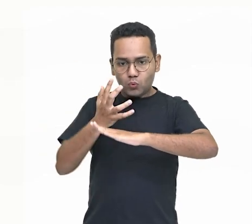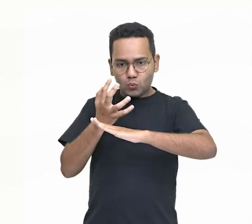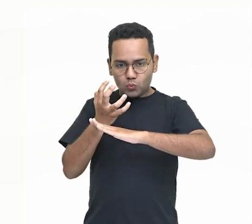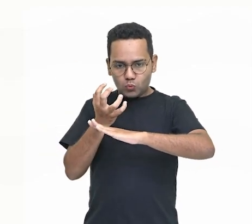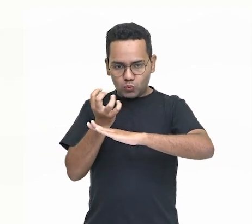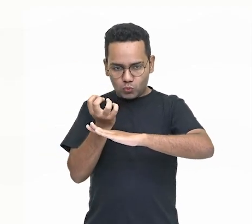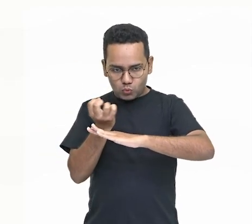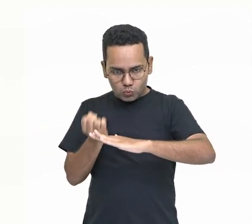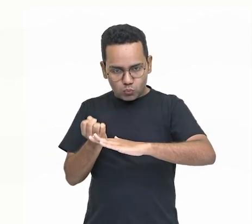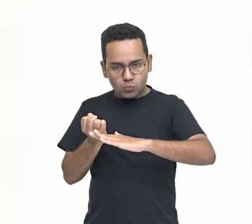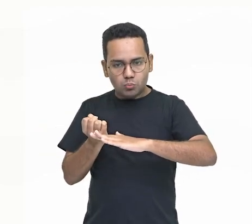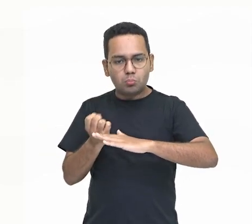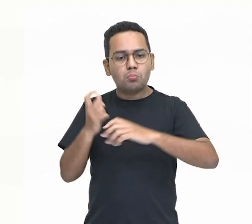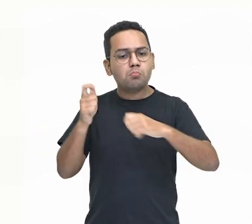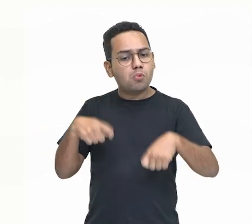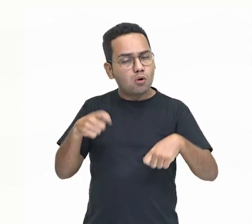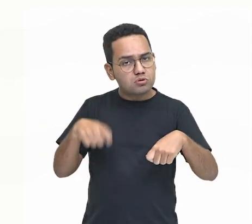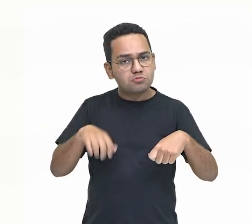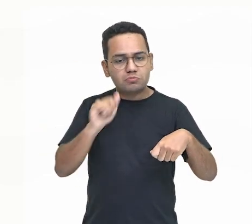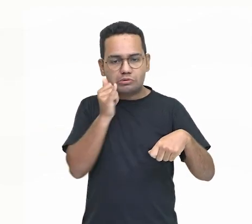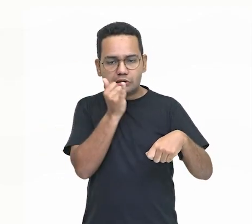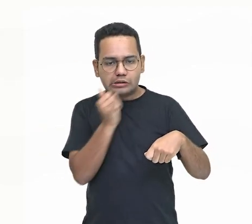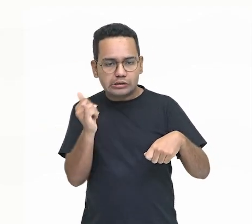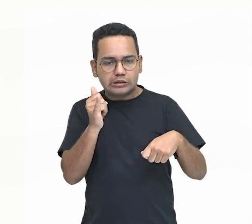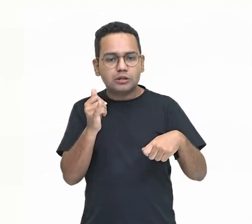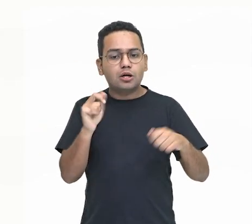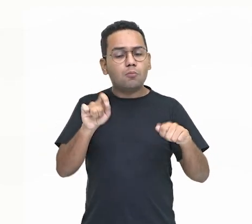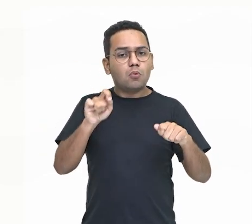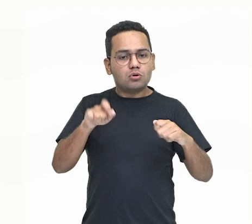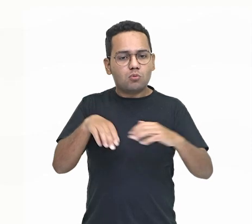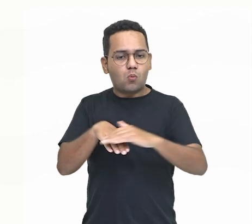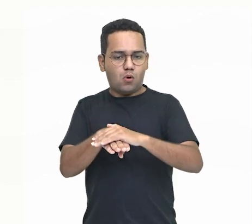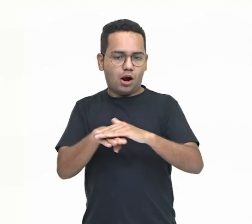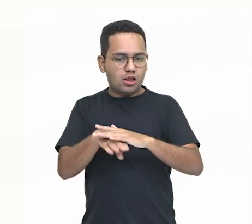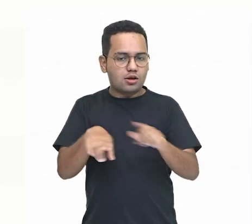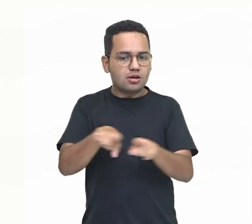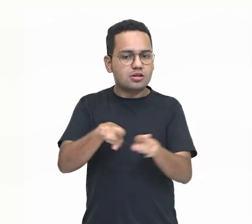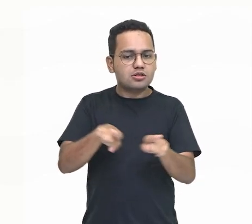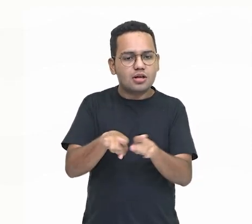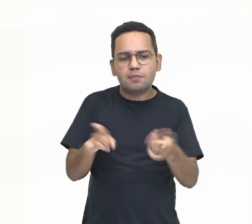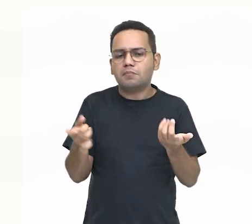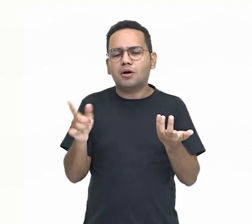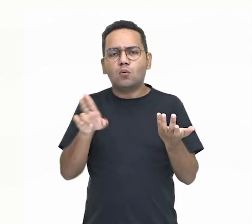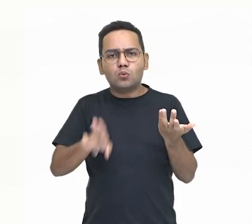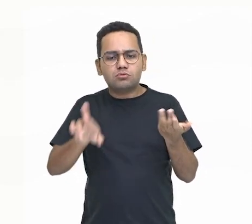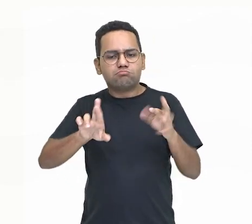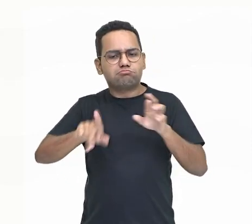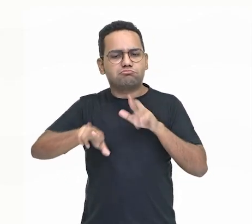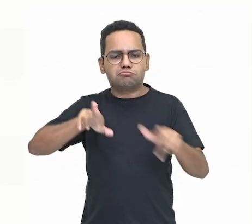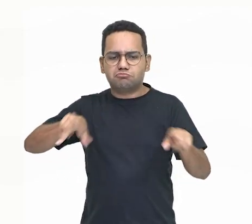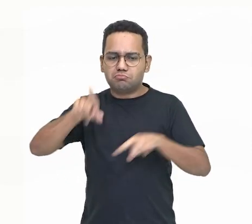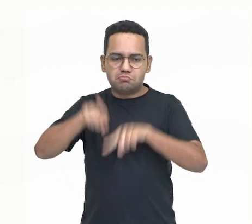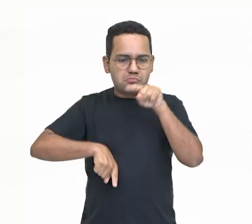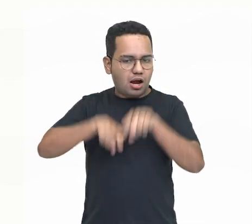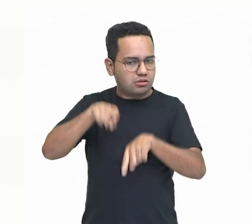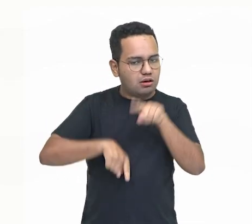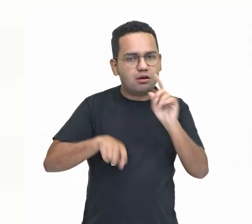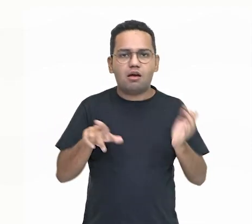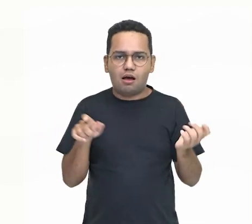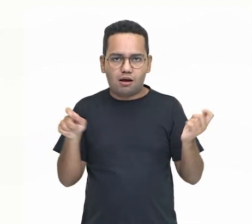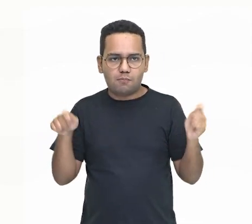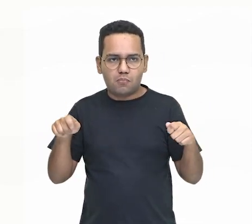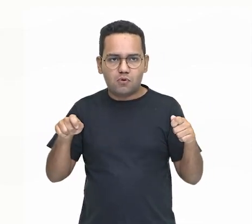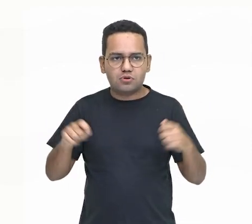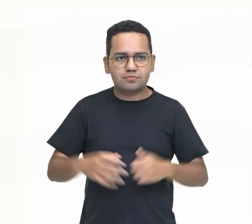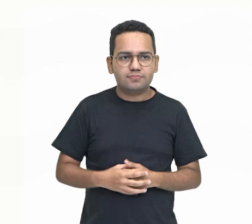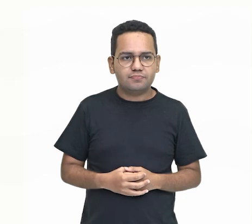energia e pode ser aproveitada e utilizada por diferentes